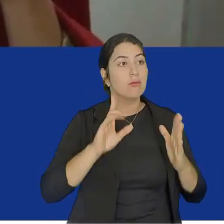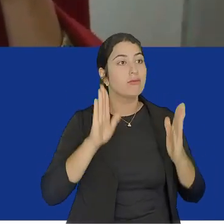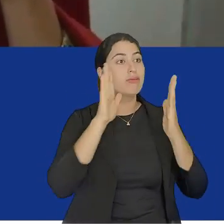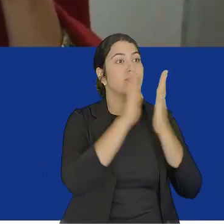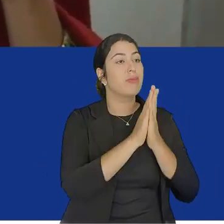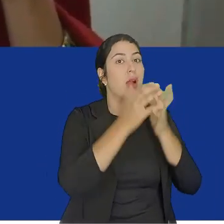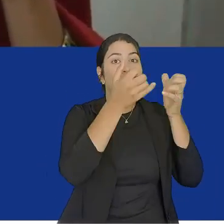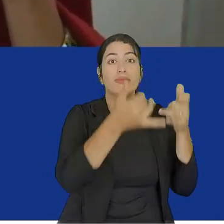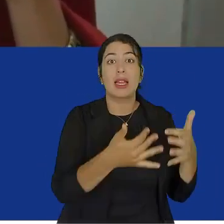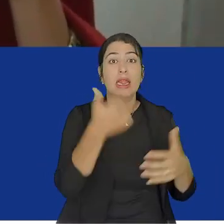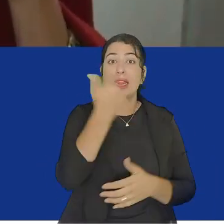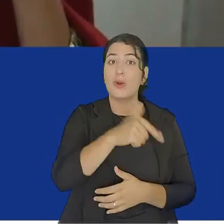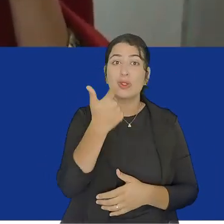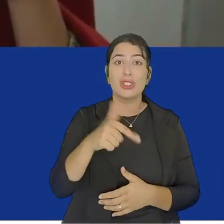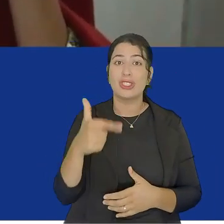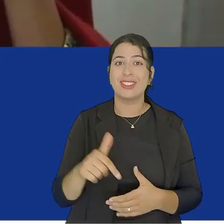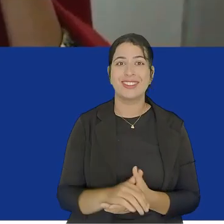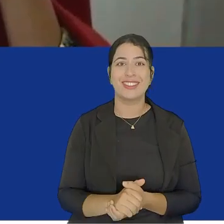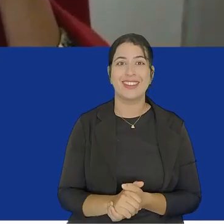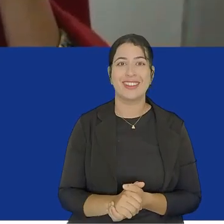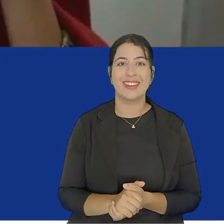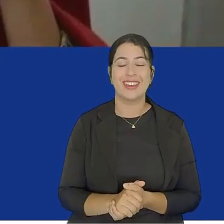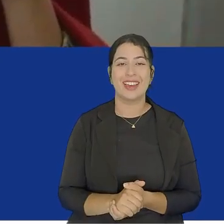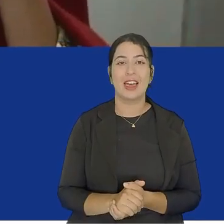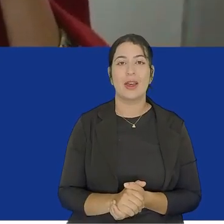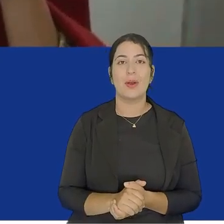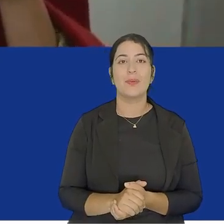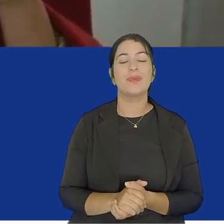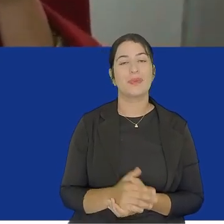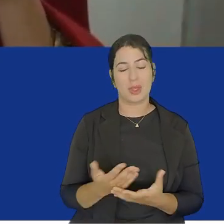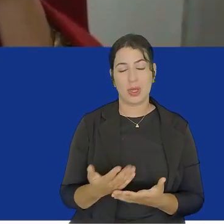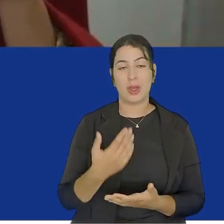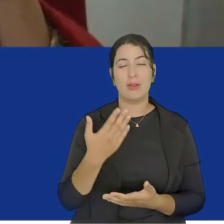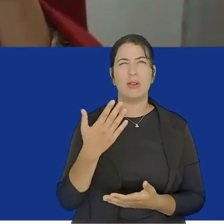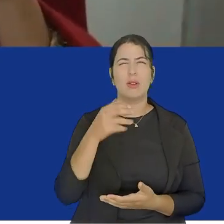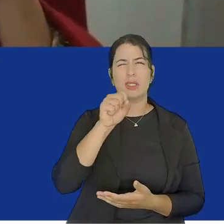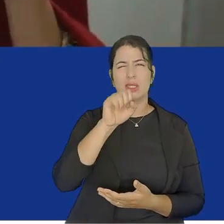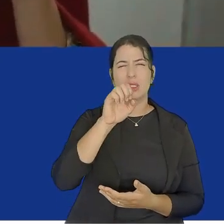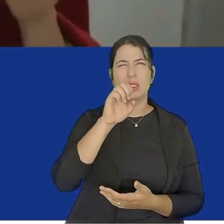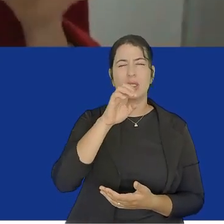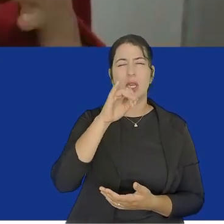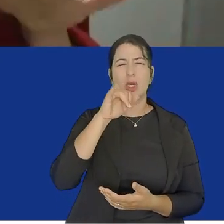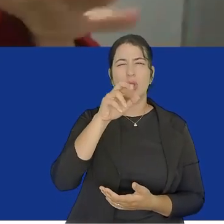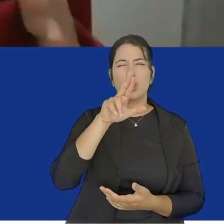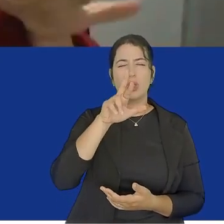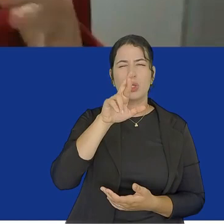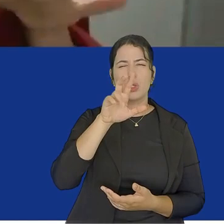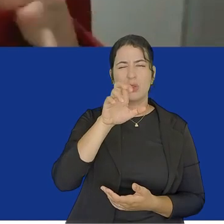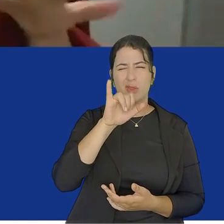para onde. O Sejure, ele existe desde 2020. A SEAMA, ali também,